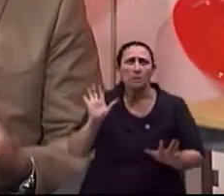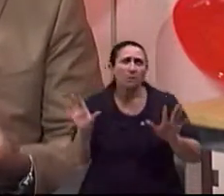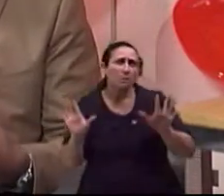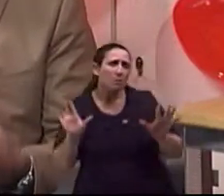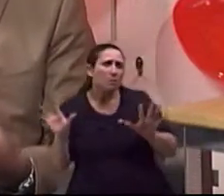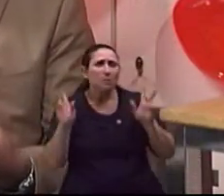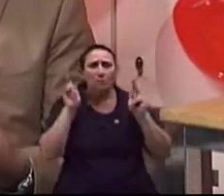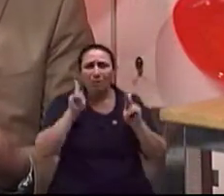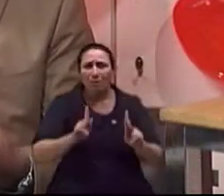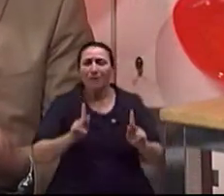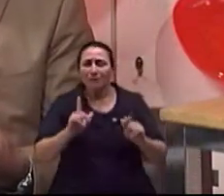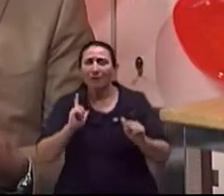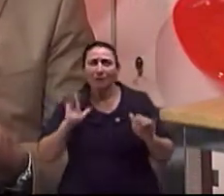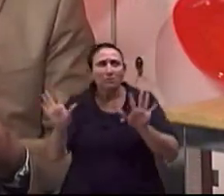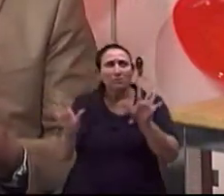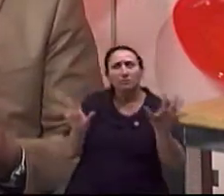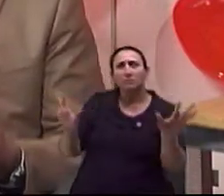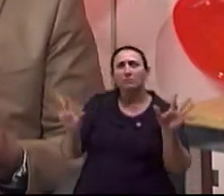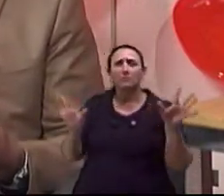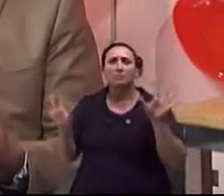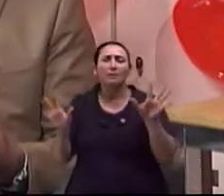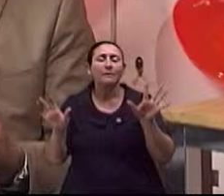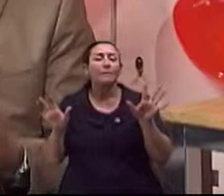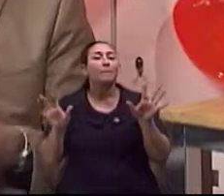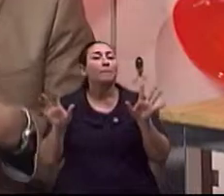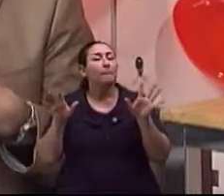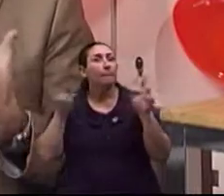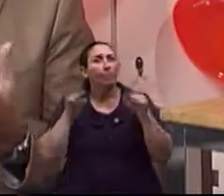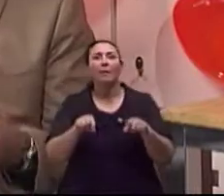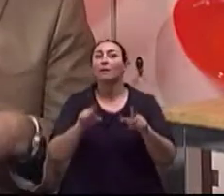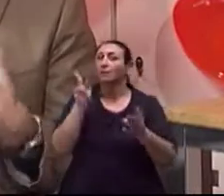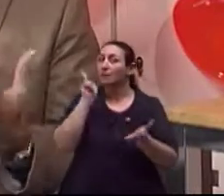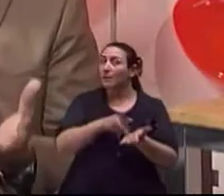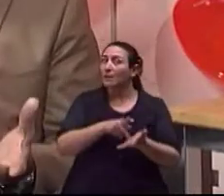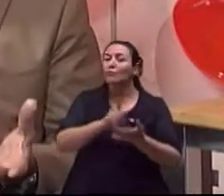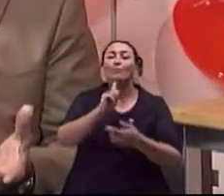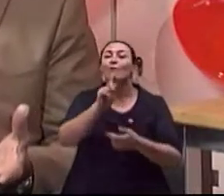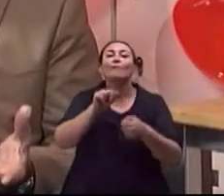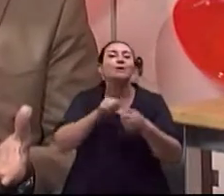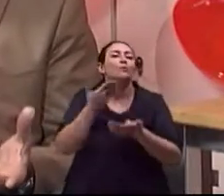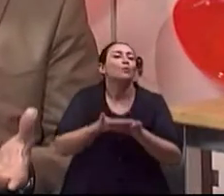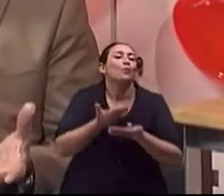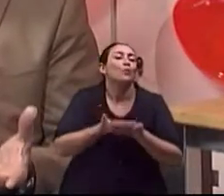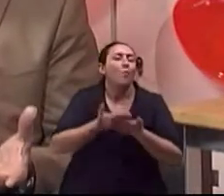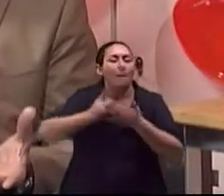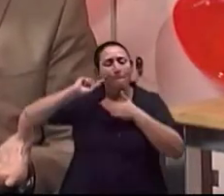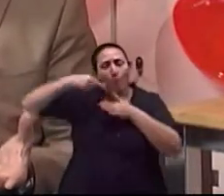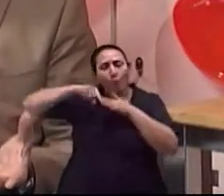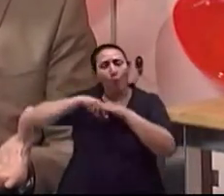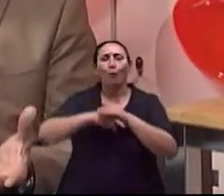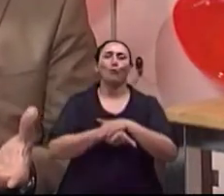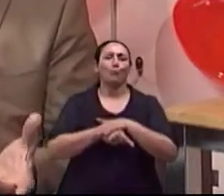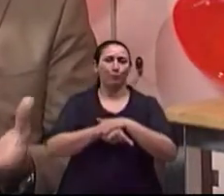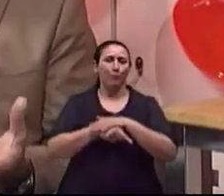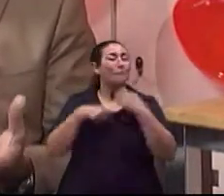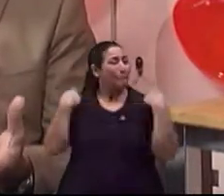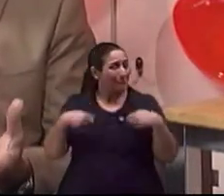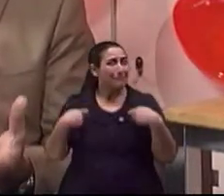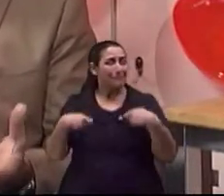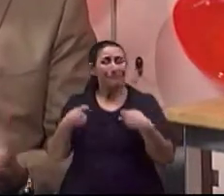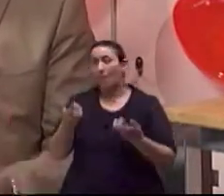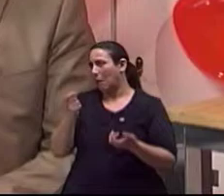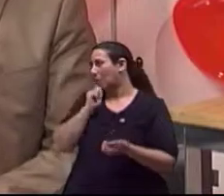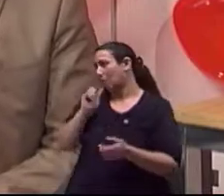manifesta de alguma forma né o Grand A grande questão é que nós não fizemos um estudo aprofundado sobre isso lamentavelmente ainda